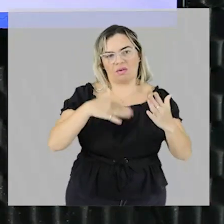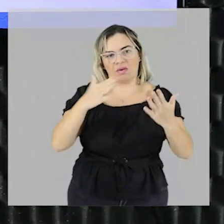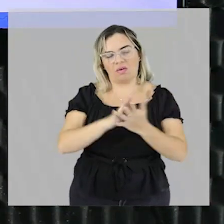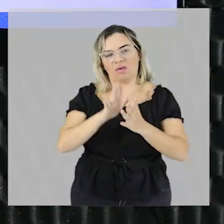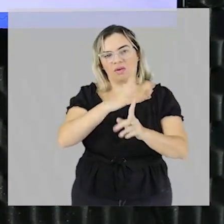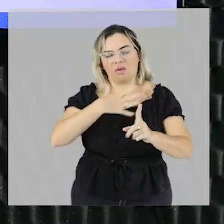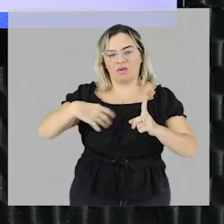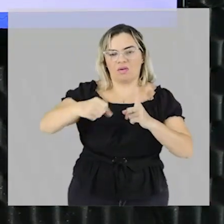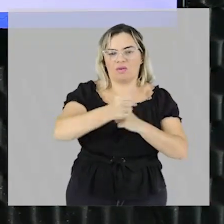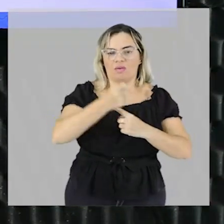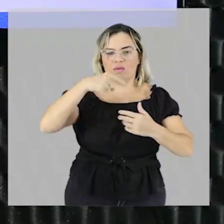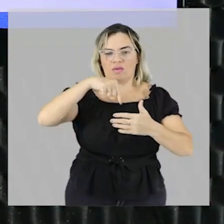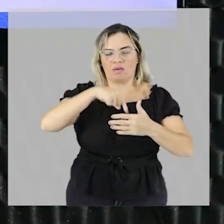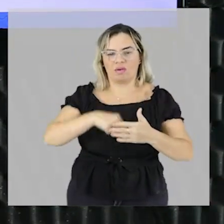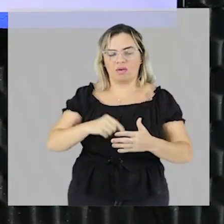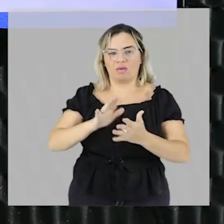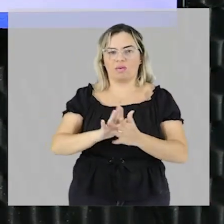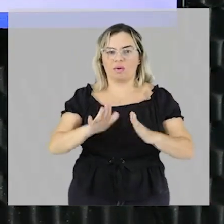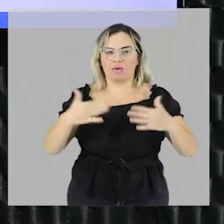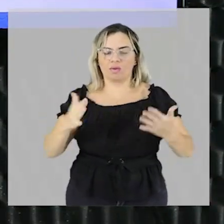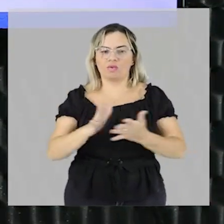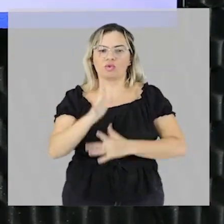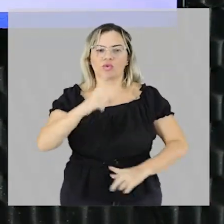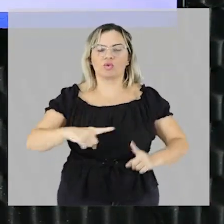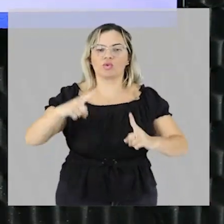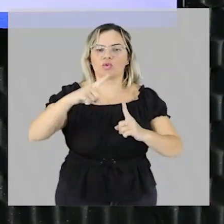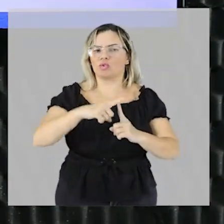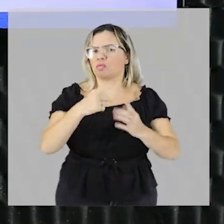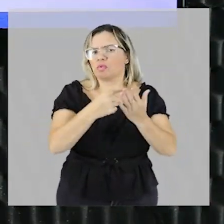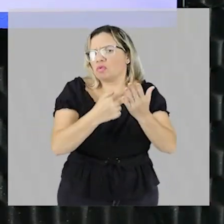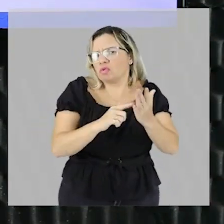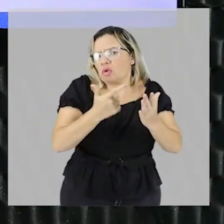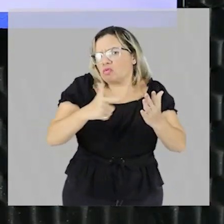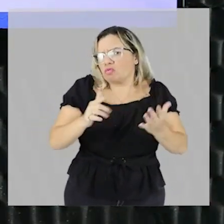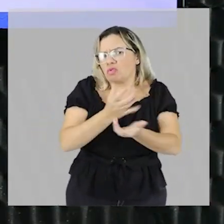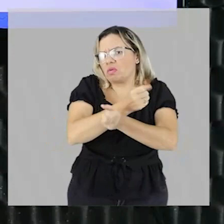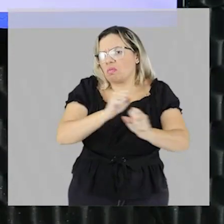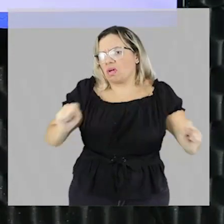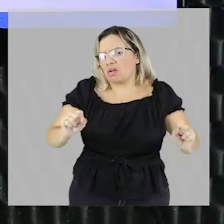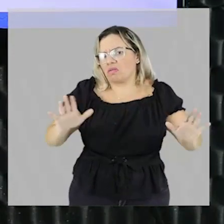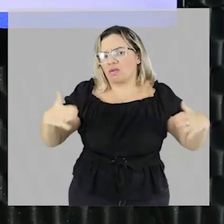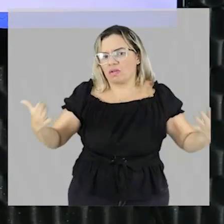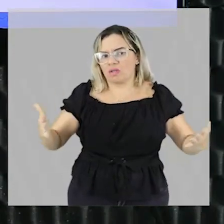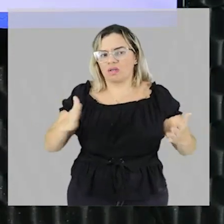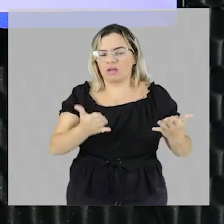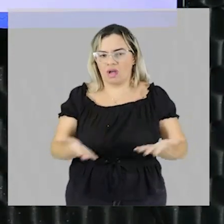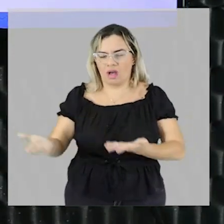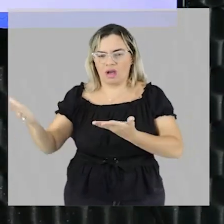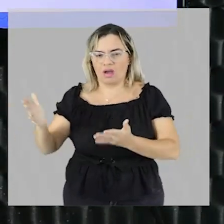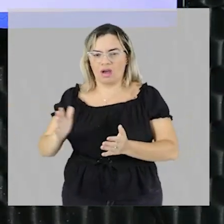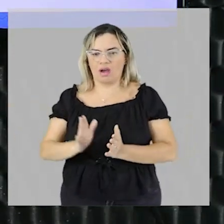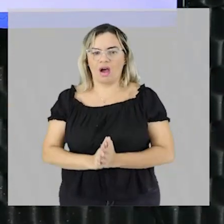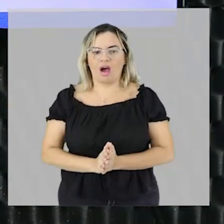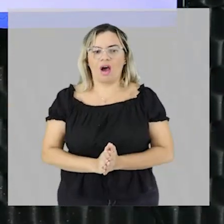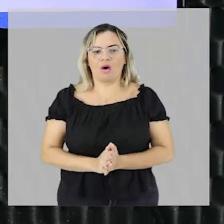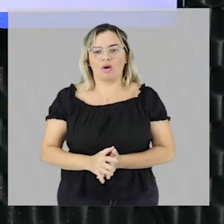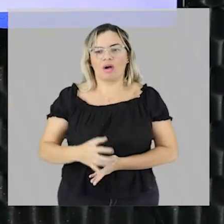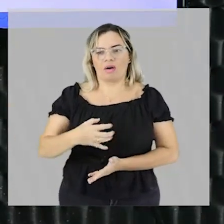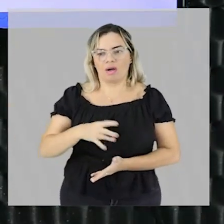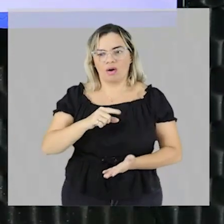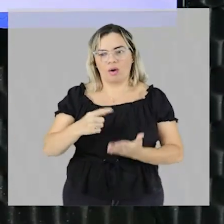social aprofundado, tipo abolir, por exemplo, a escravidão, é que o projeto que ele era